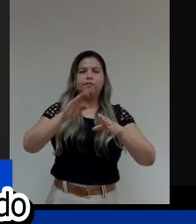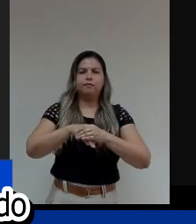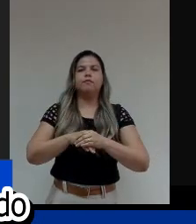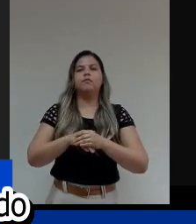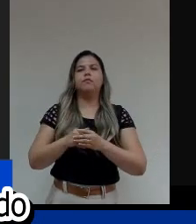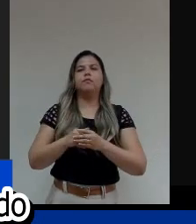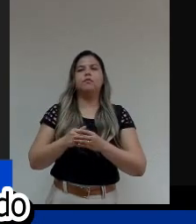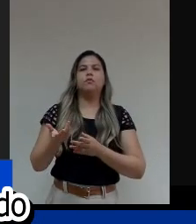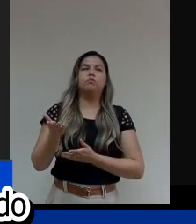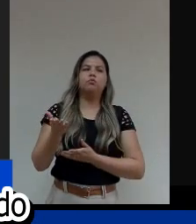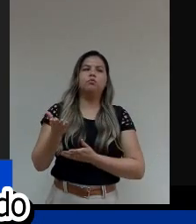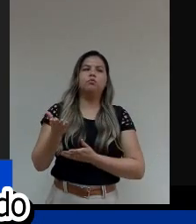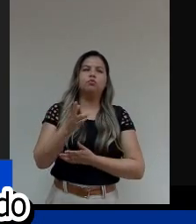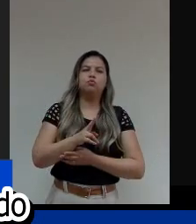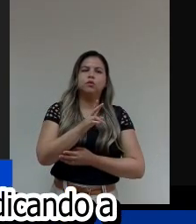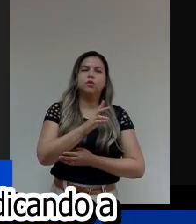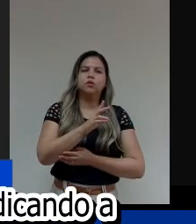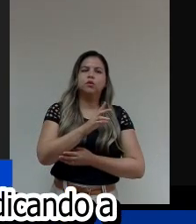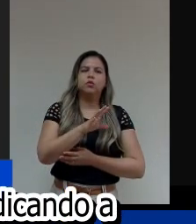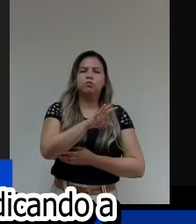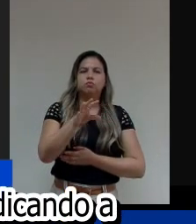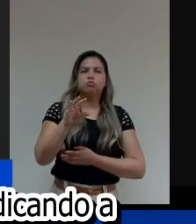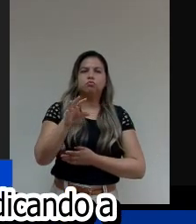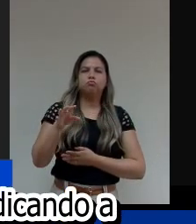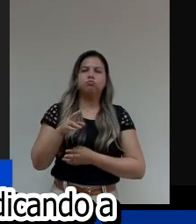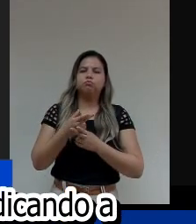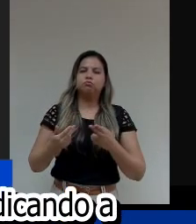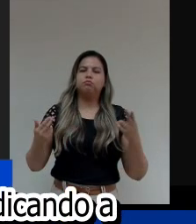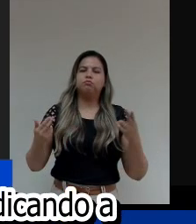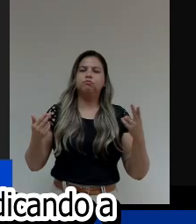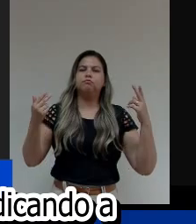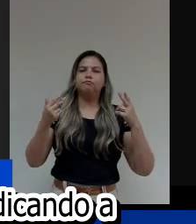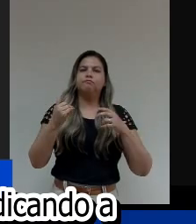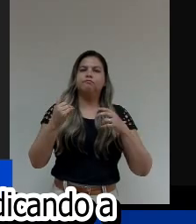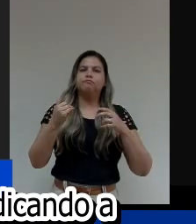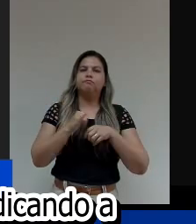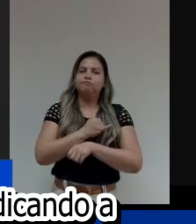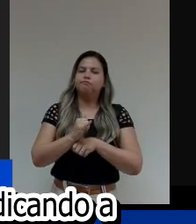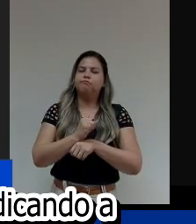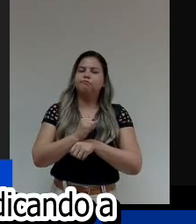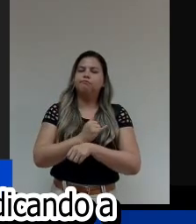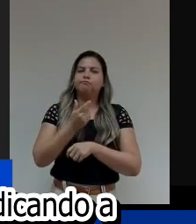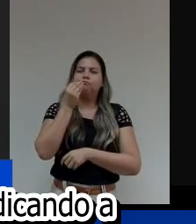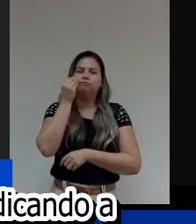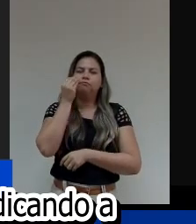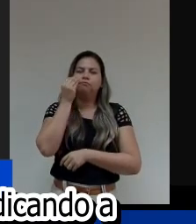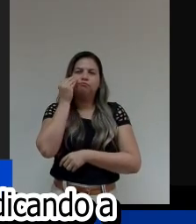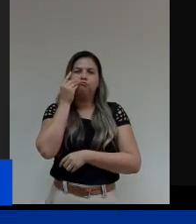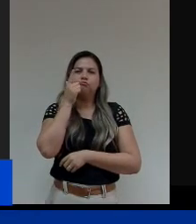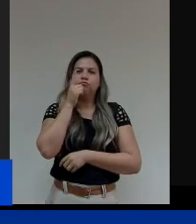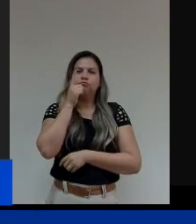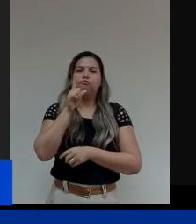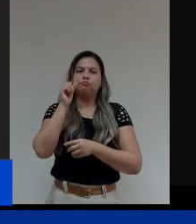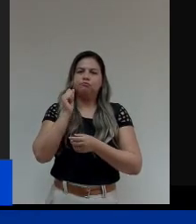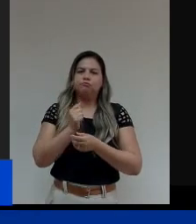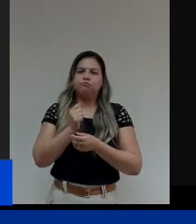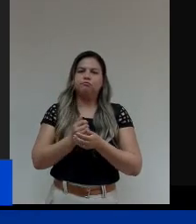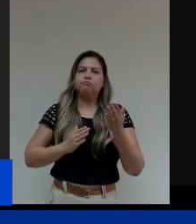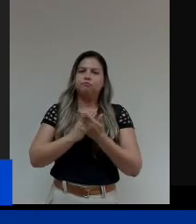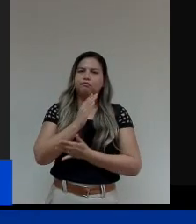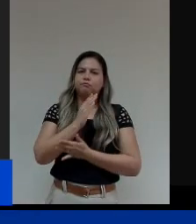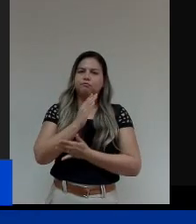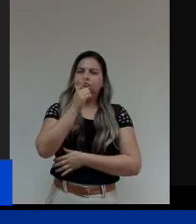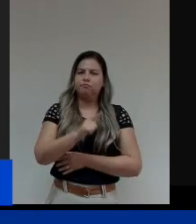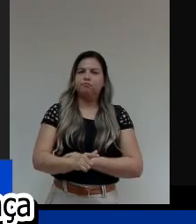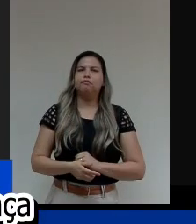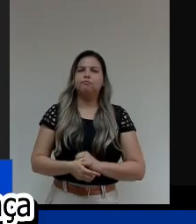de recursos e atos do poder público para promover sua reeleição, prejudicando a igualdade entre os